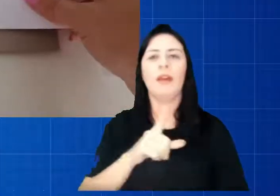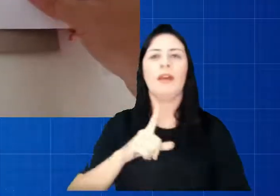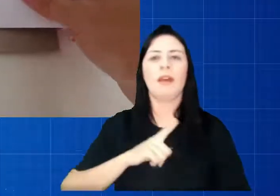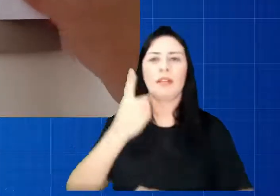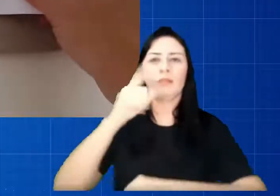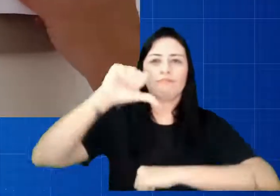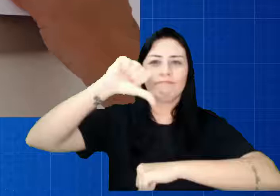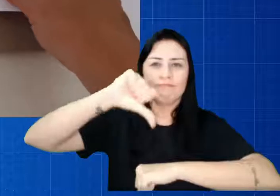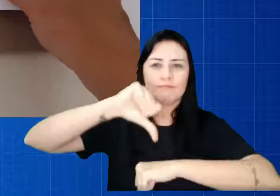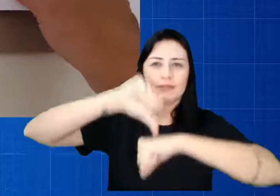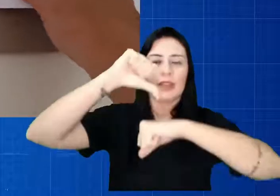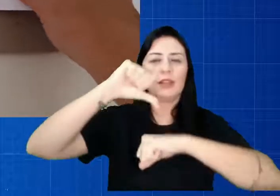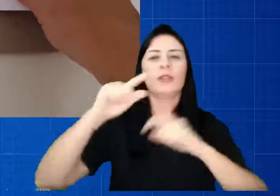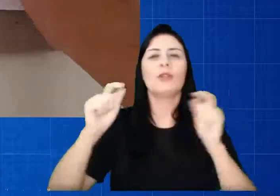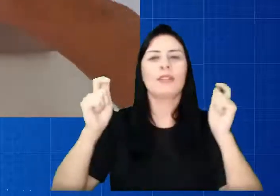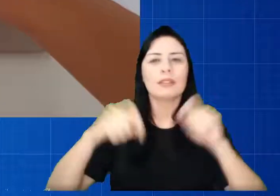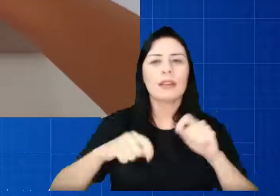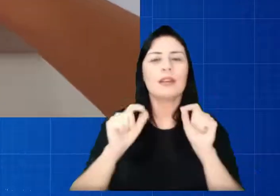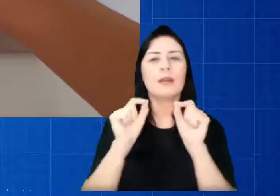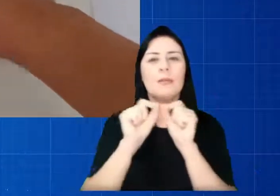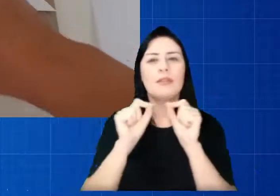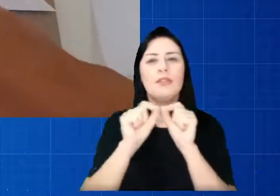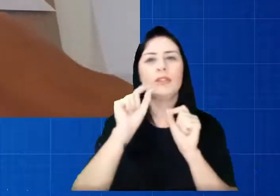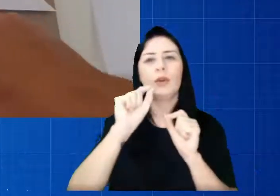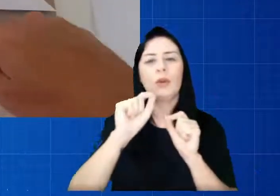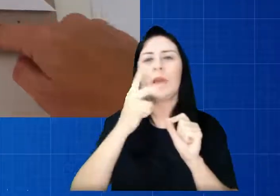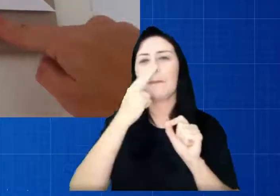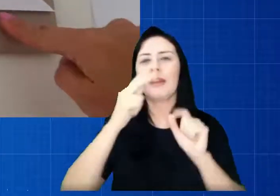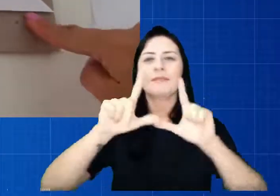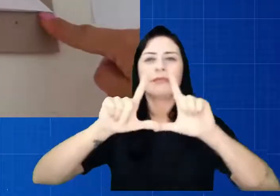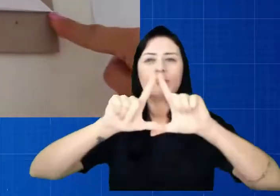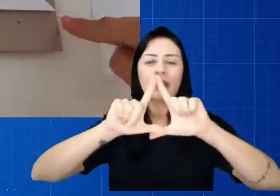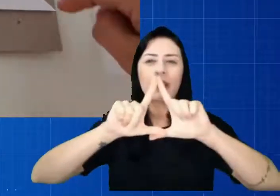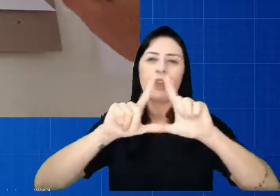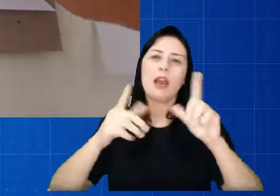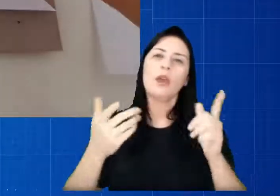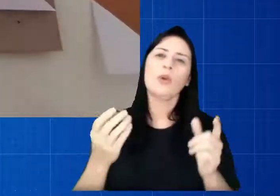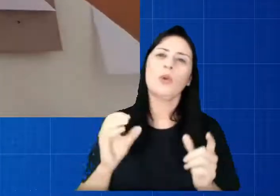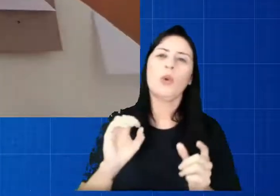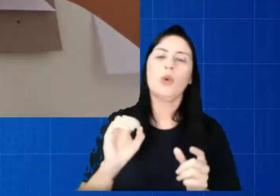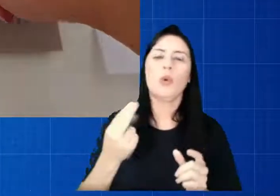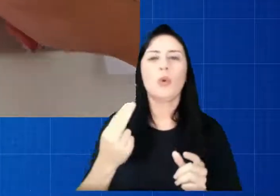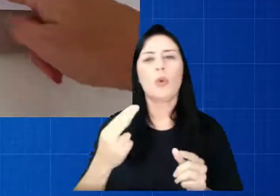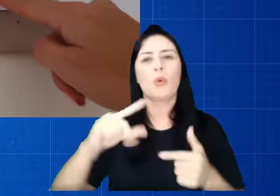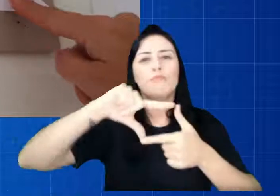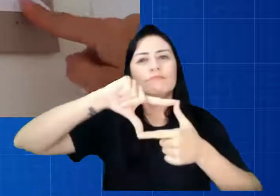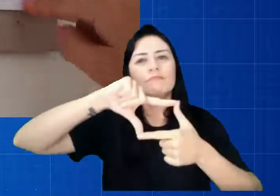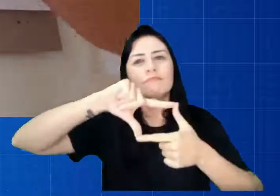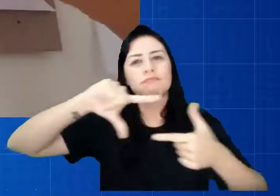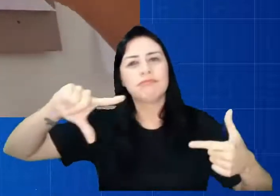produzir um triângulo retângulo. É uma forma geométrica plana.